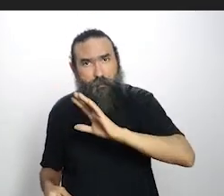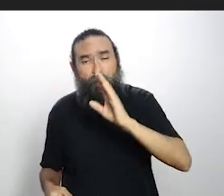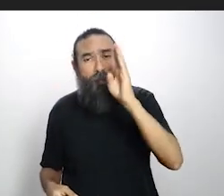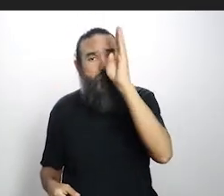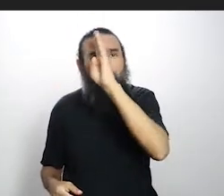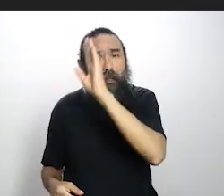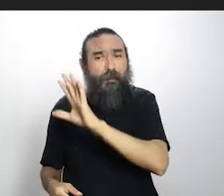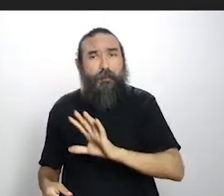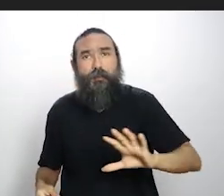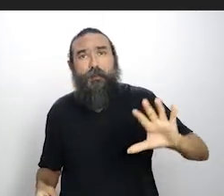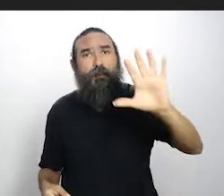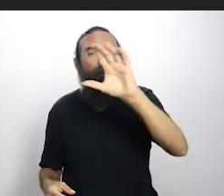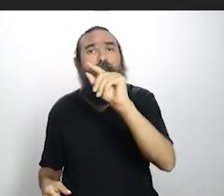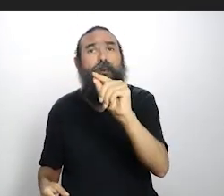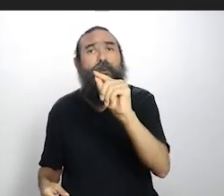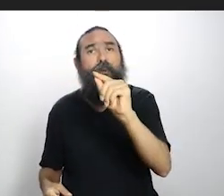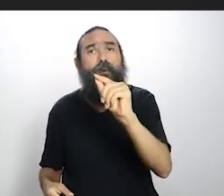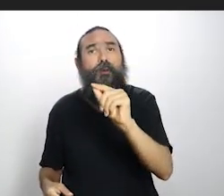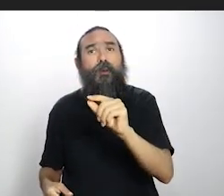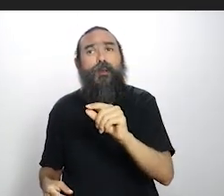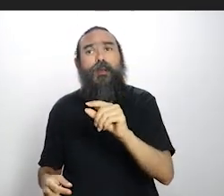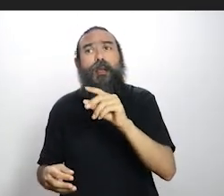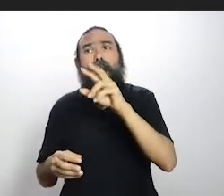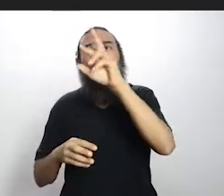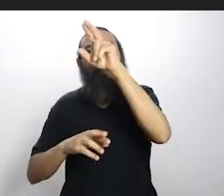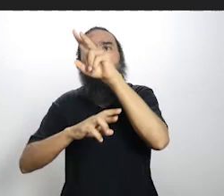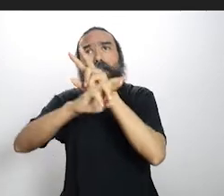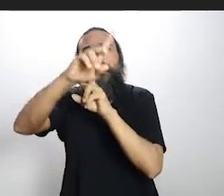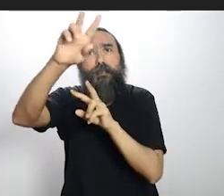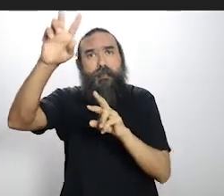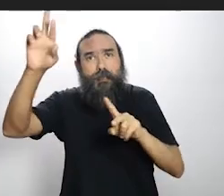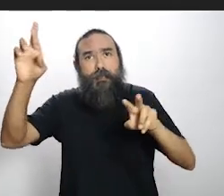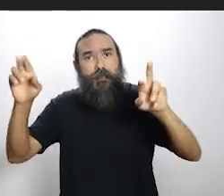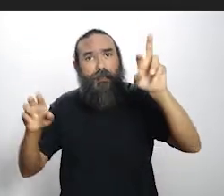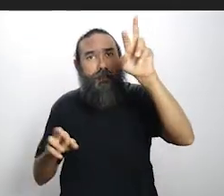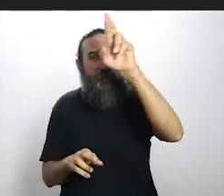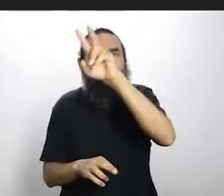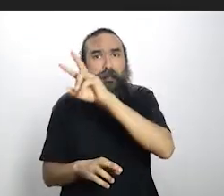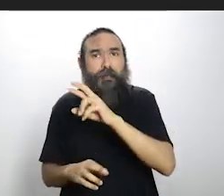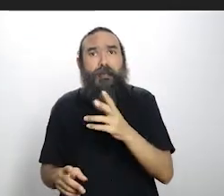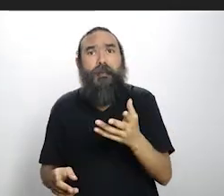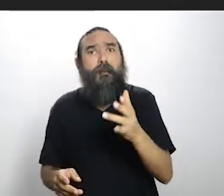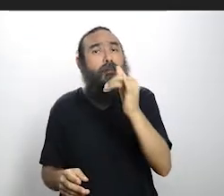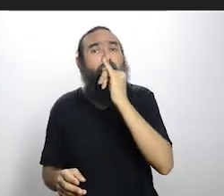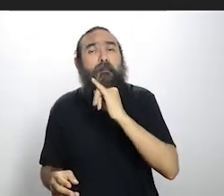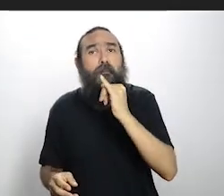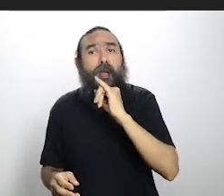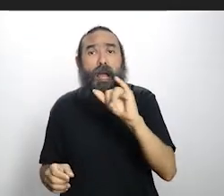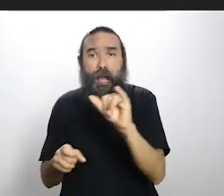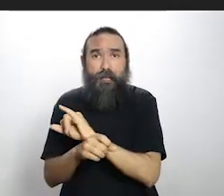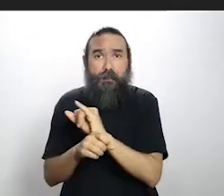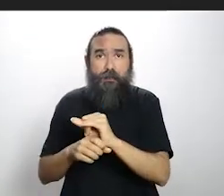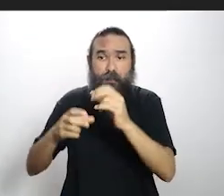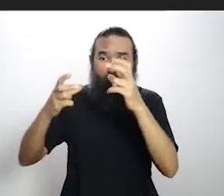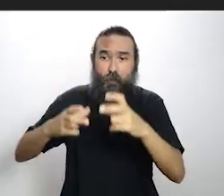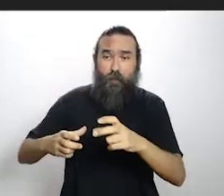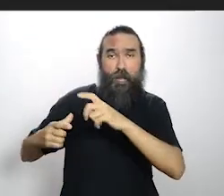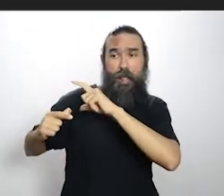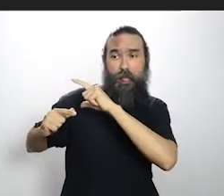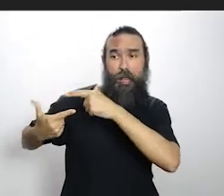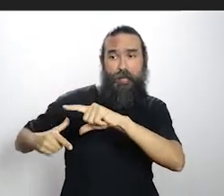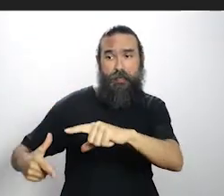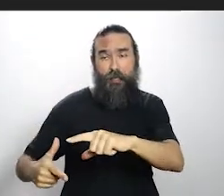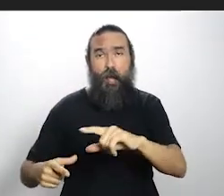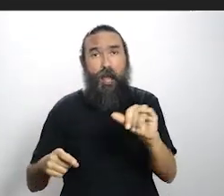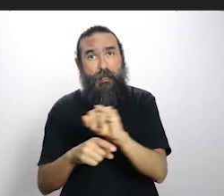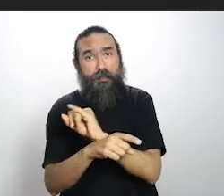sentido territoriais, é considerando cada qual de acordo com a sua atuação, seja no território, para quem está no território tradicional, para